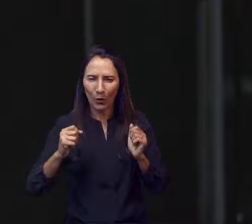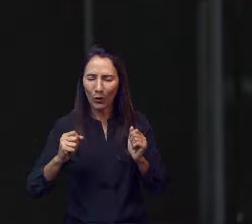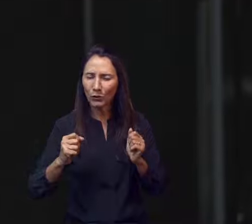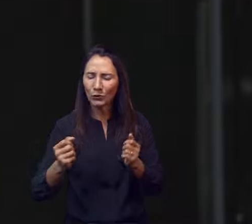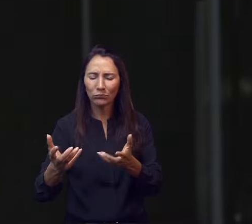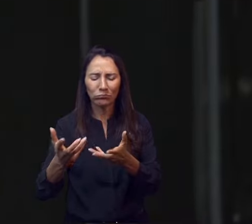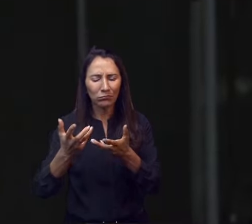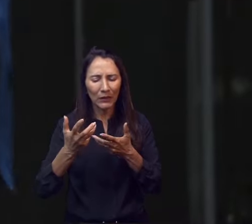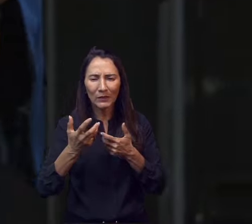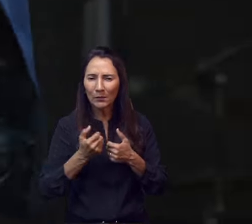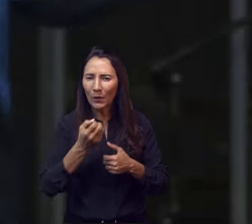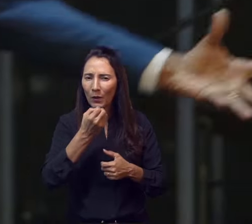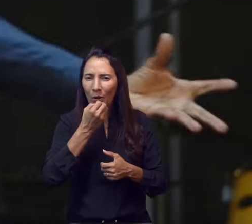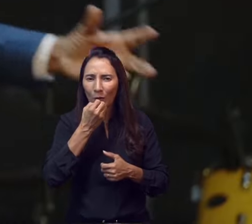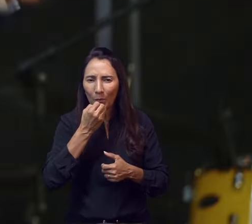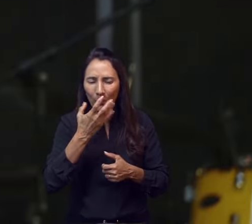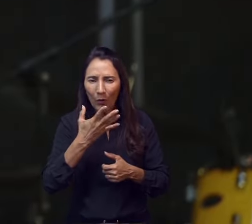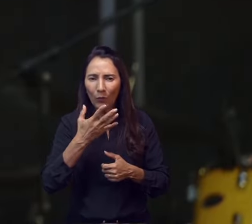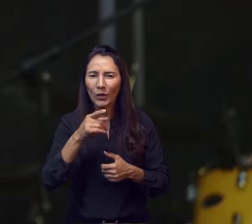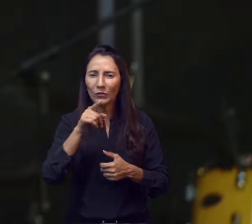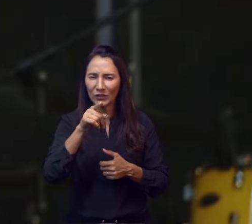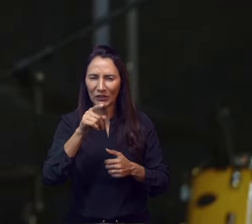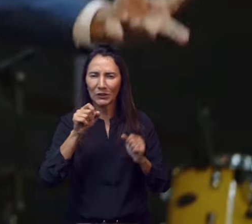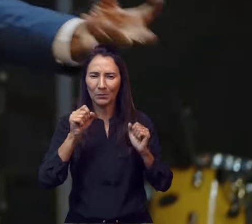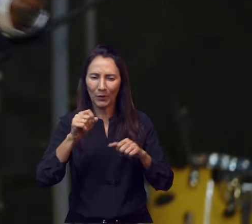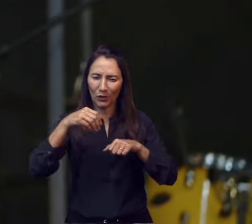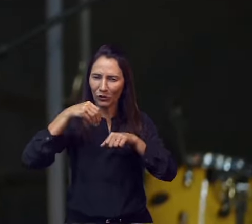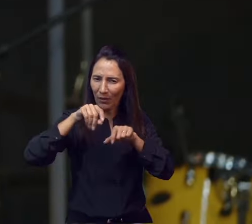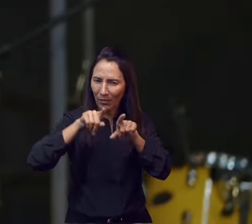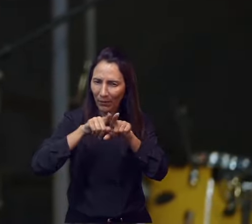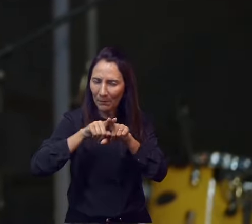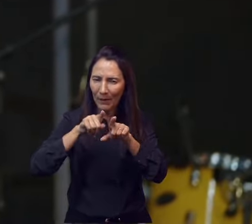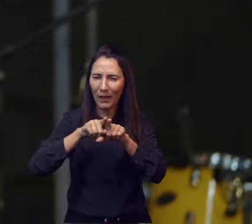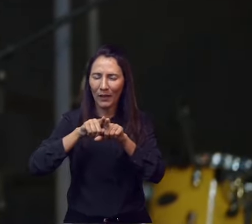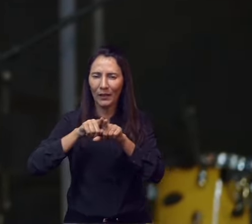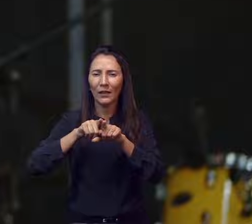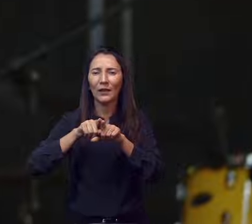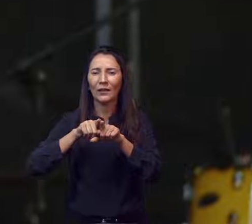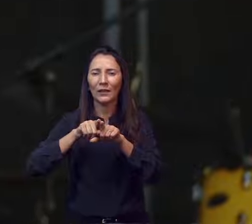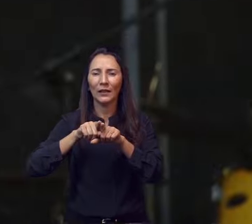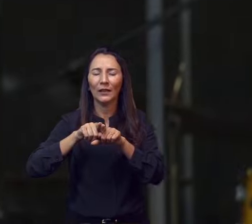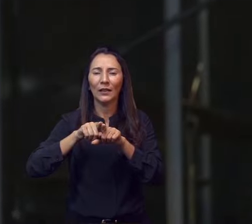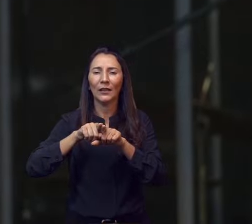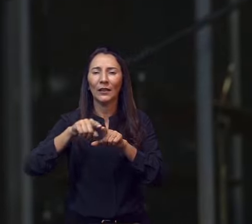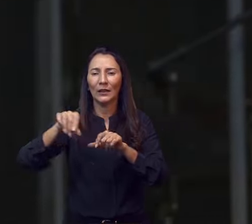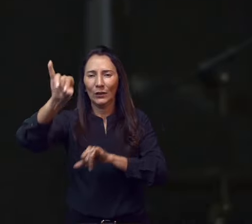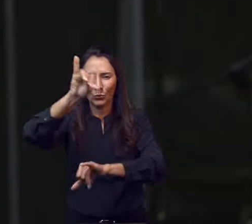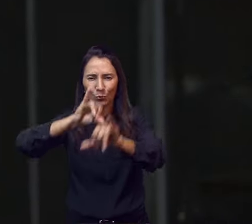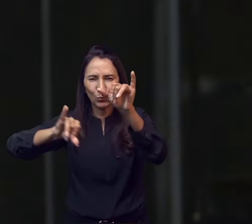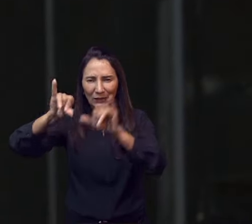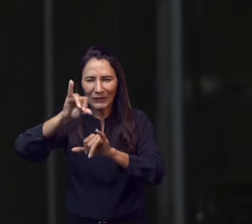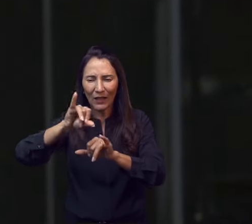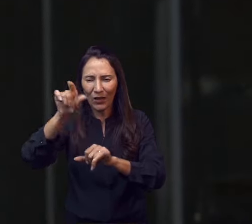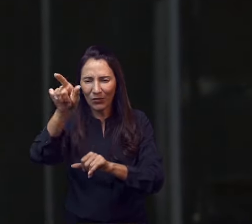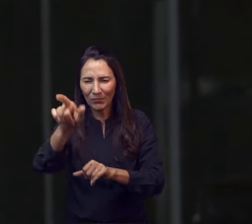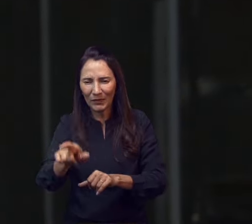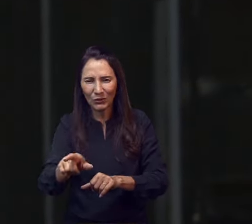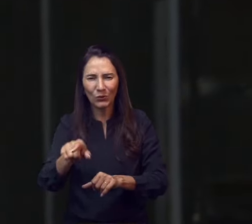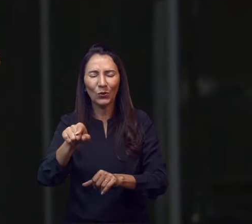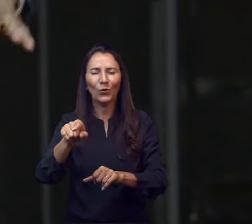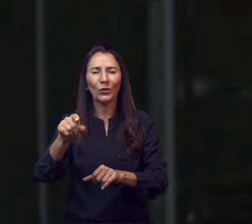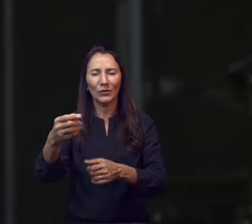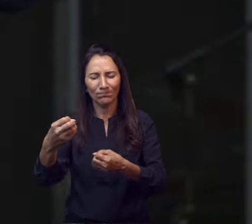que através da sua vida da sua unção do seu chamado do seu ministério